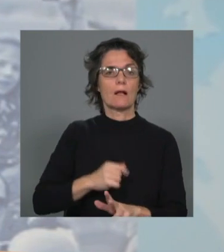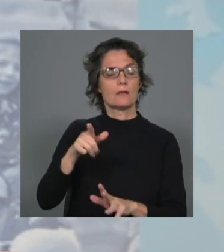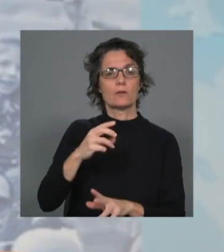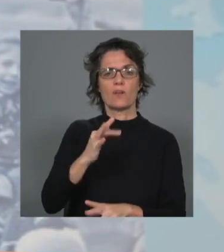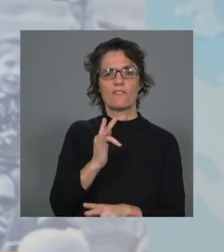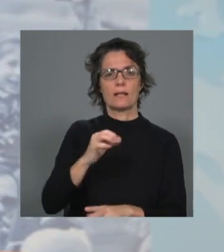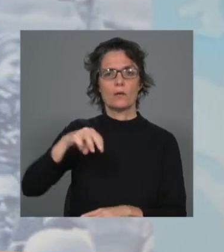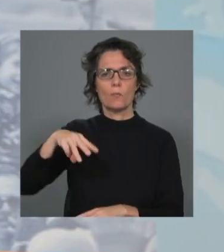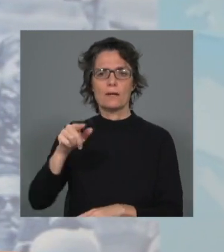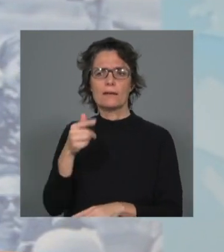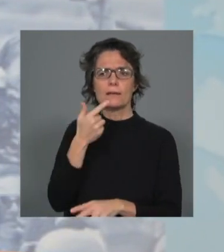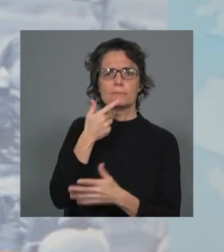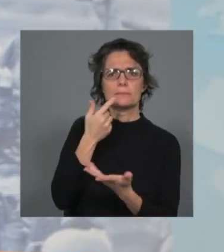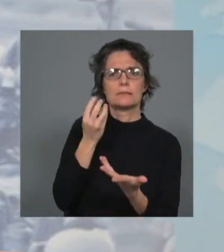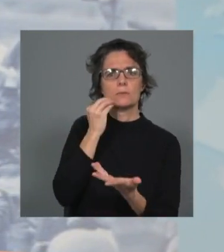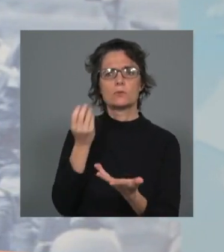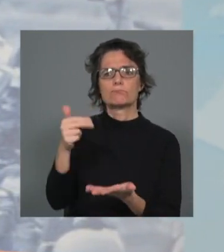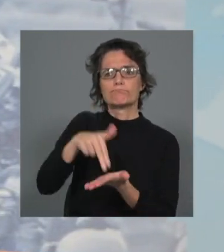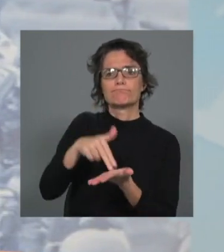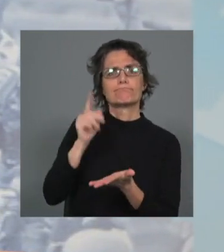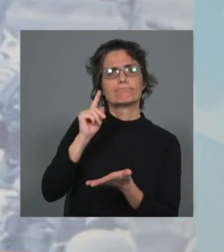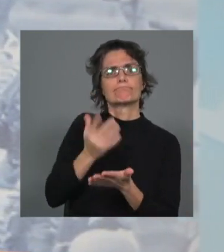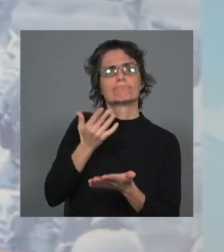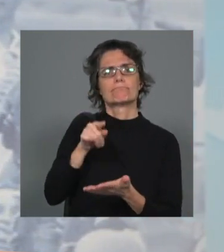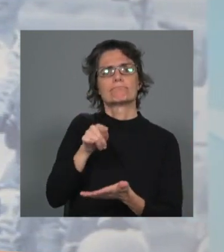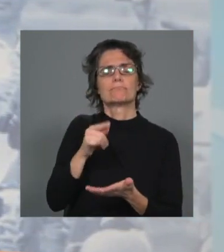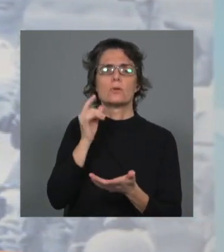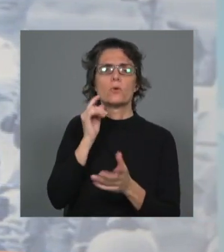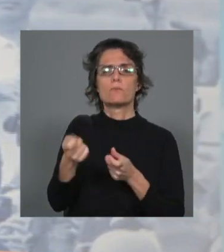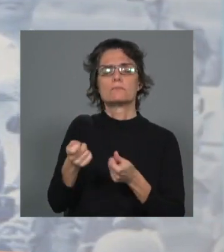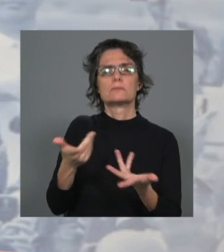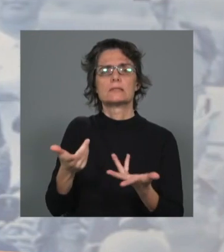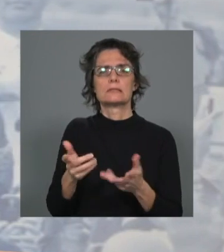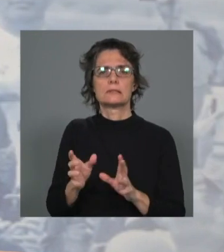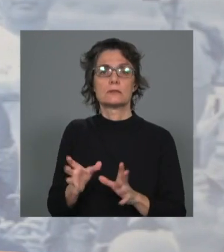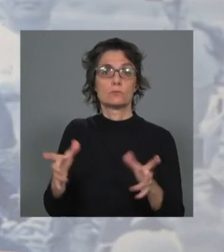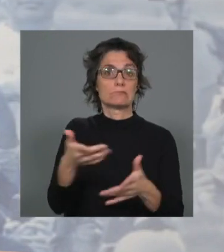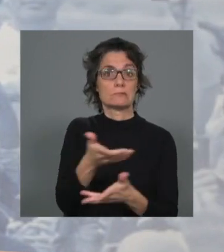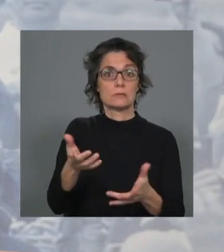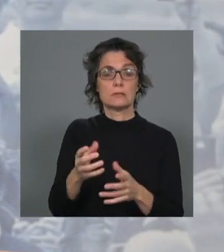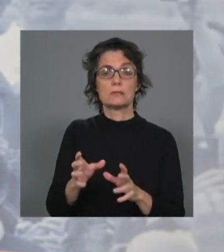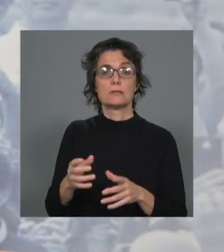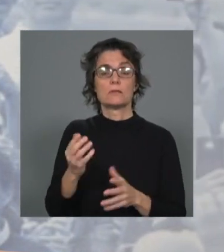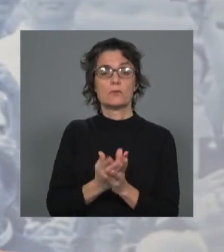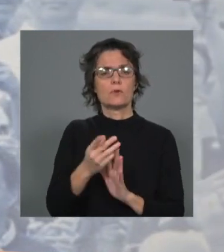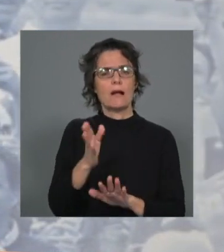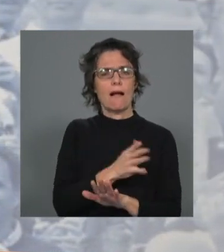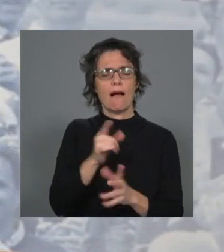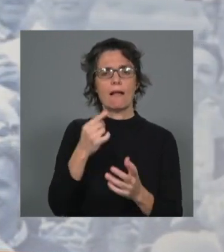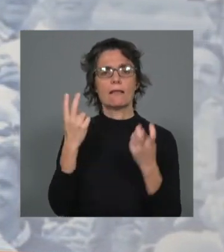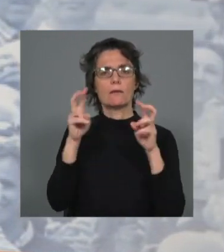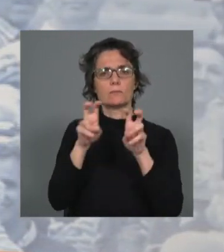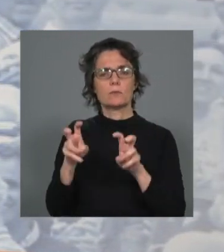esta dimensão do coletivo, como é estruturante também da comunidade escolar. Mas para já ficamos com os temas